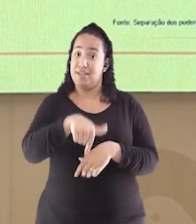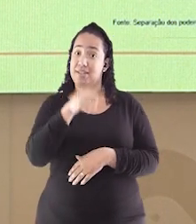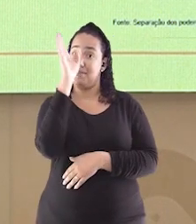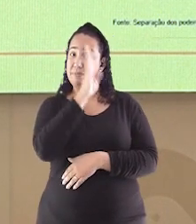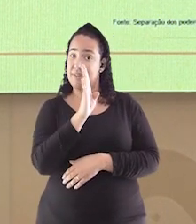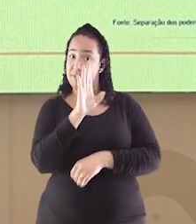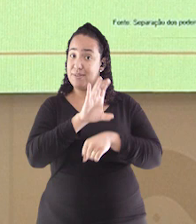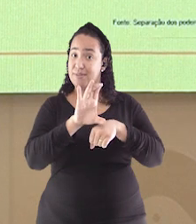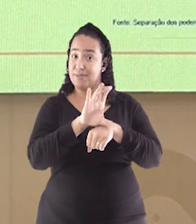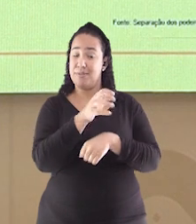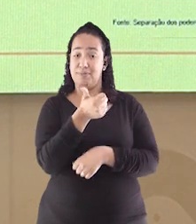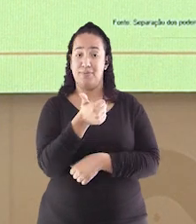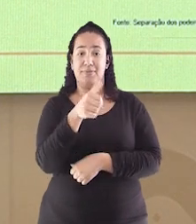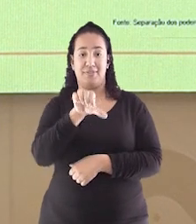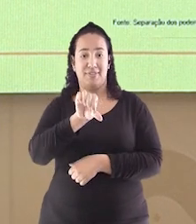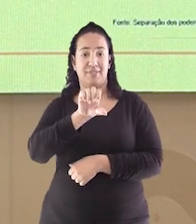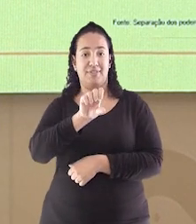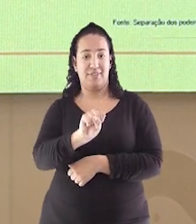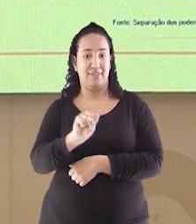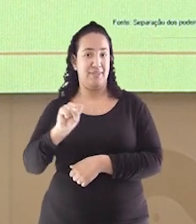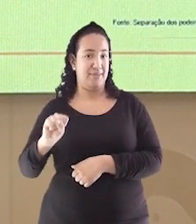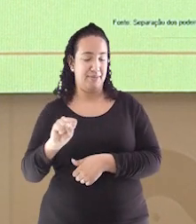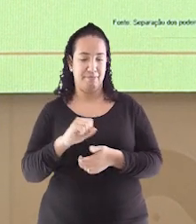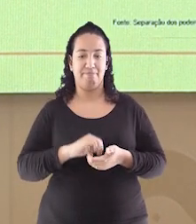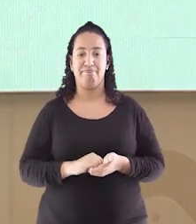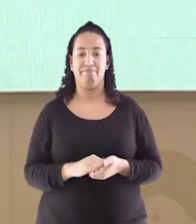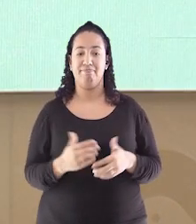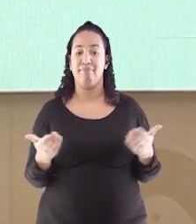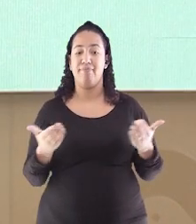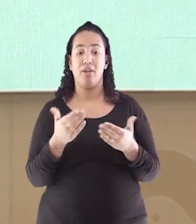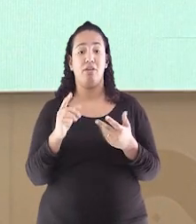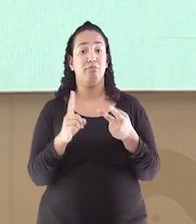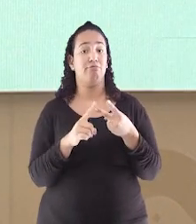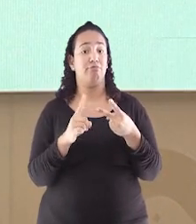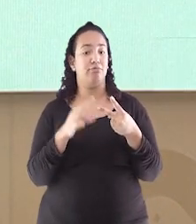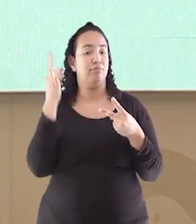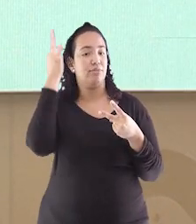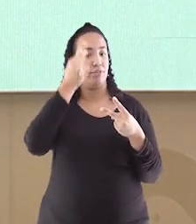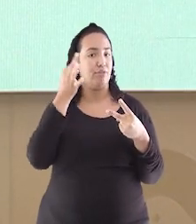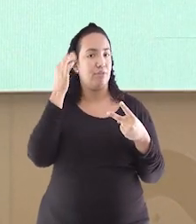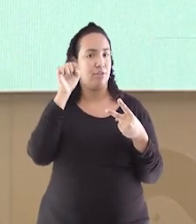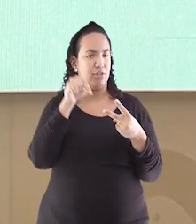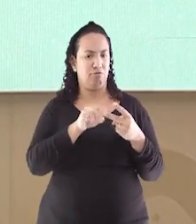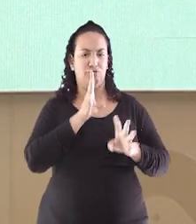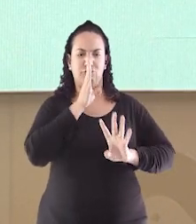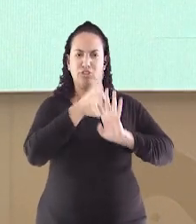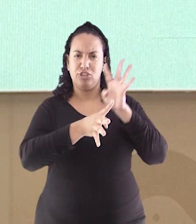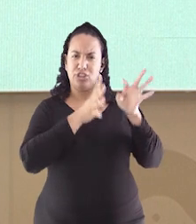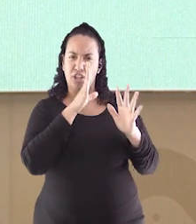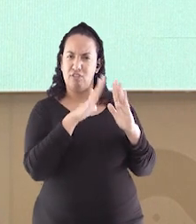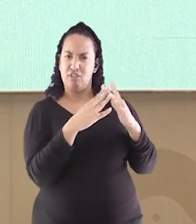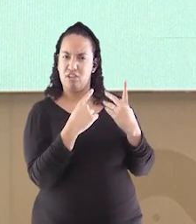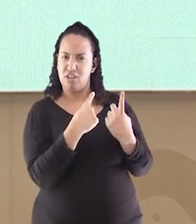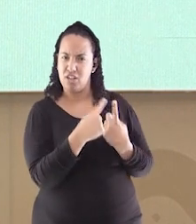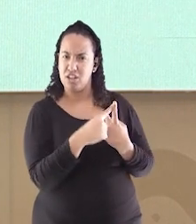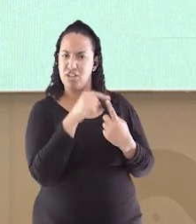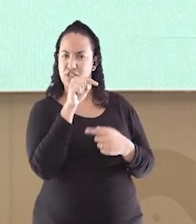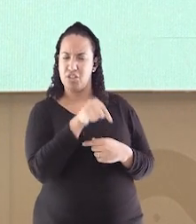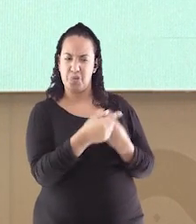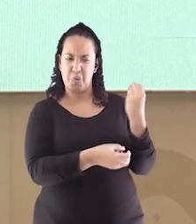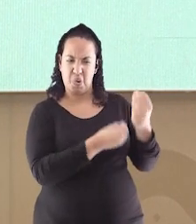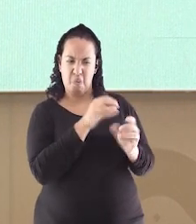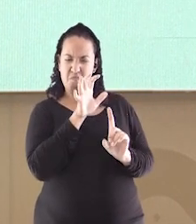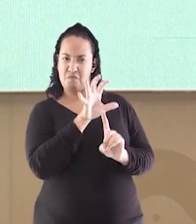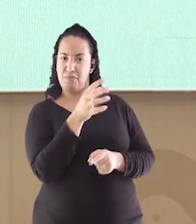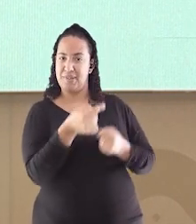de 1988. Nosso próximo pensador era um crítico ferrenho da Igreja e da sua influência na